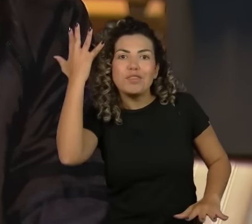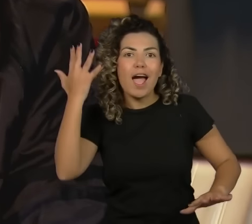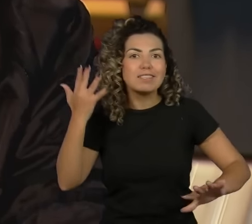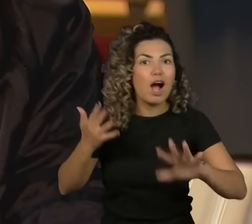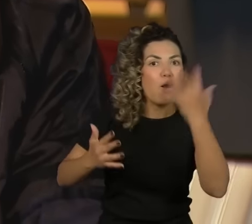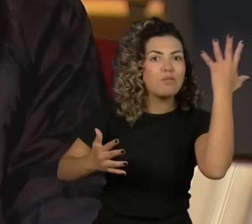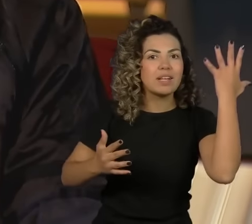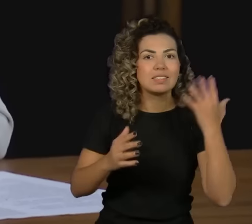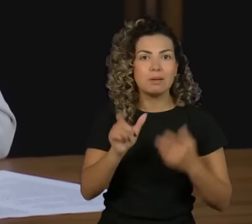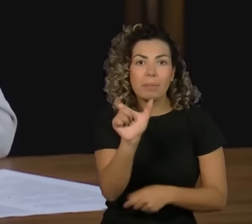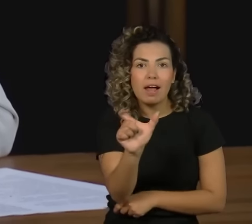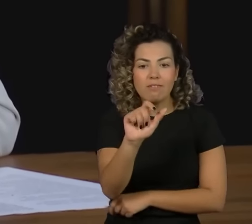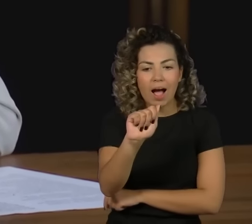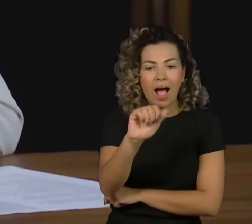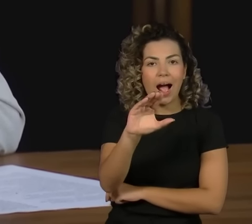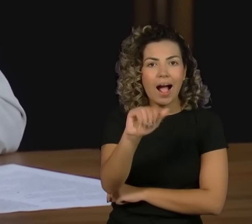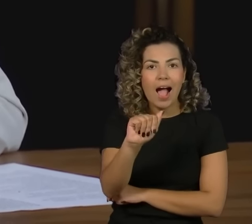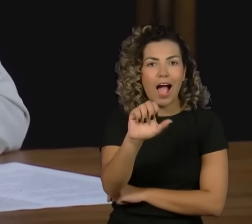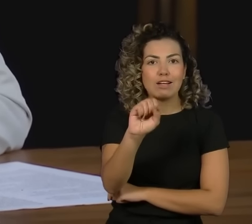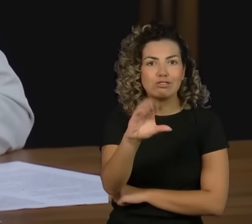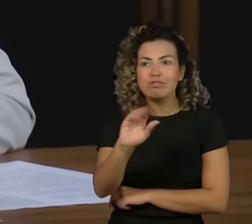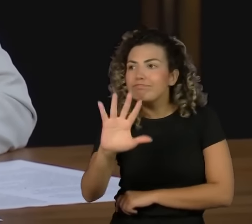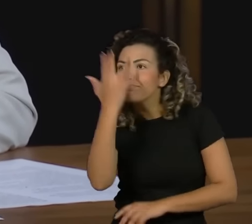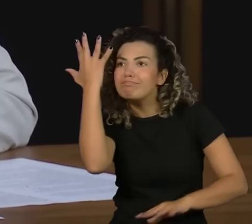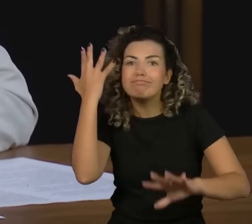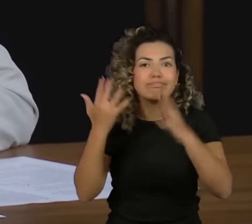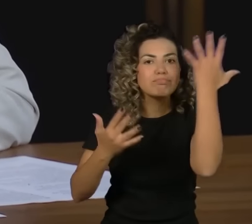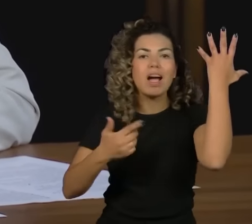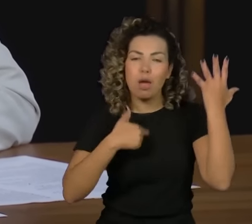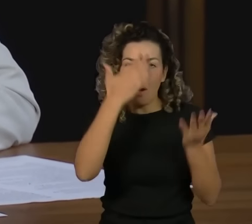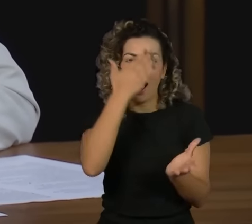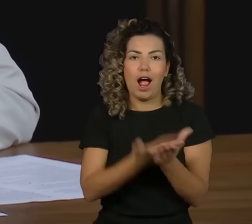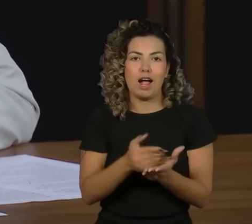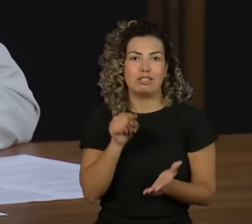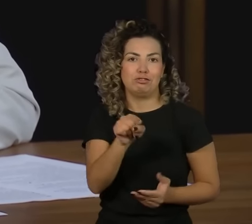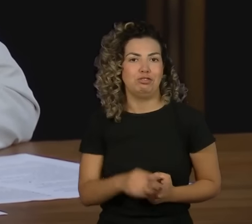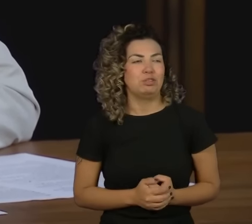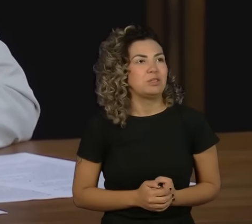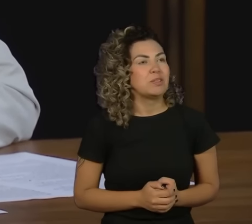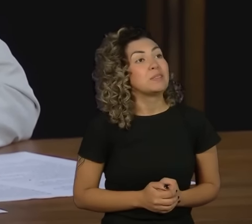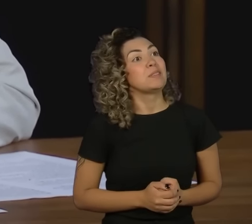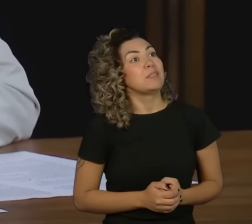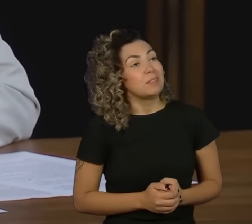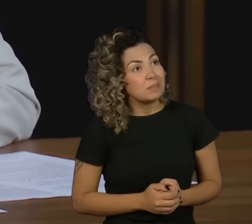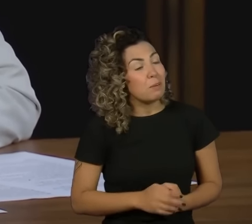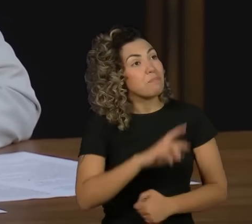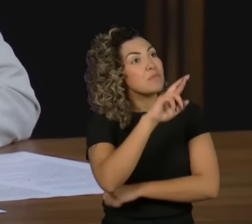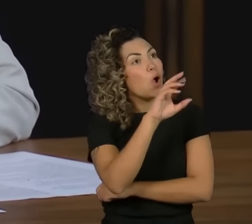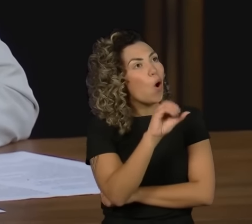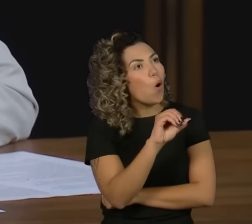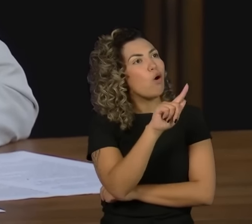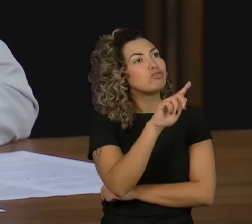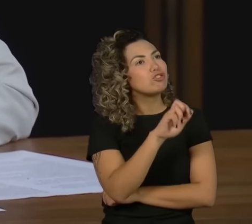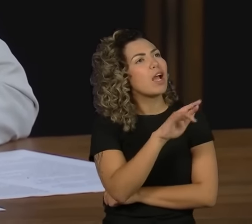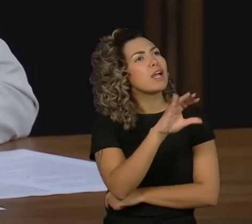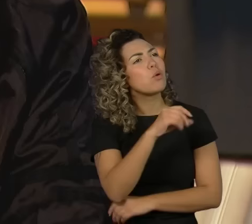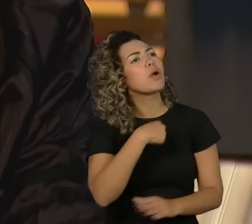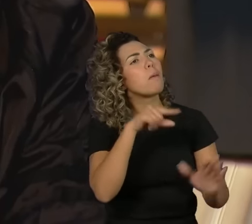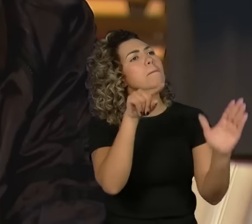no acaso. Rogério Tolomei Teixeira. O que é a